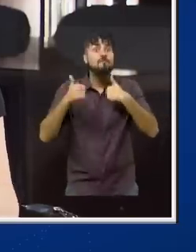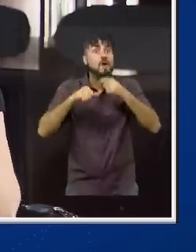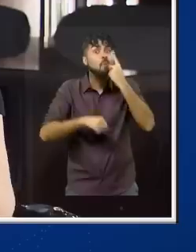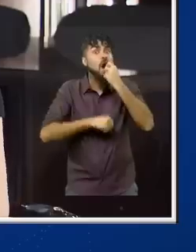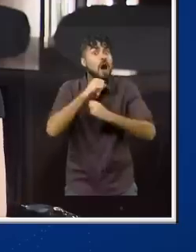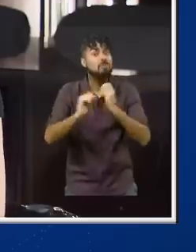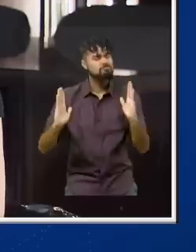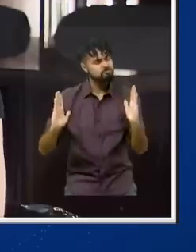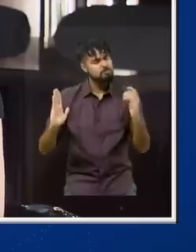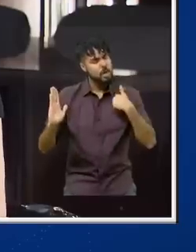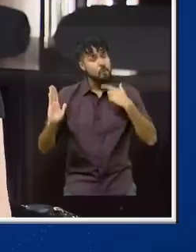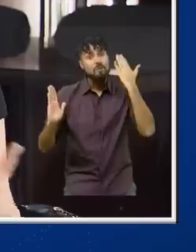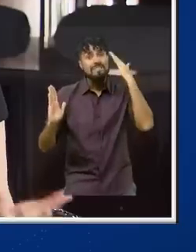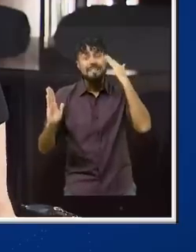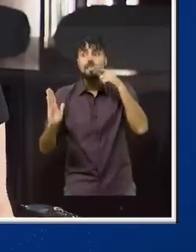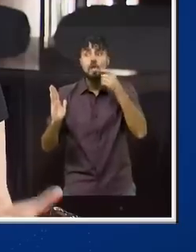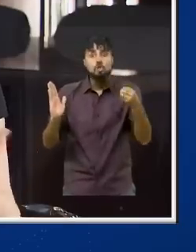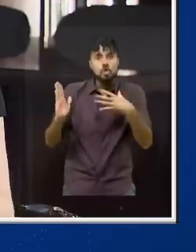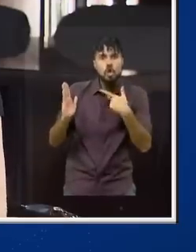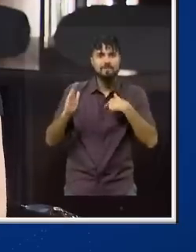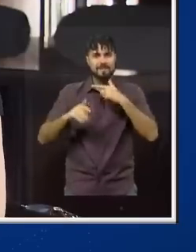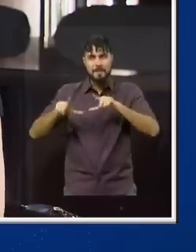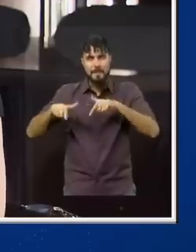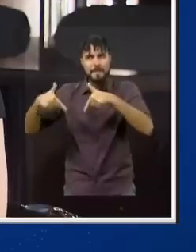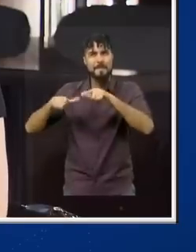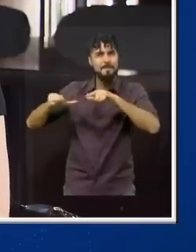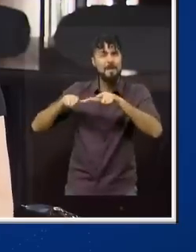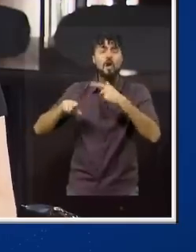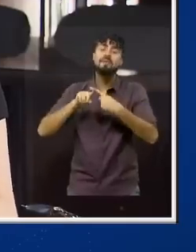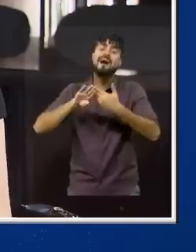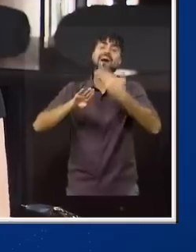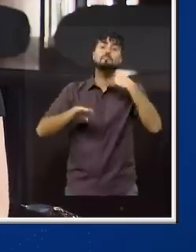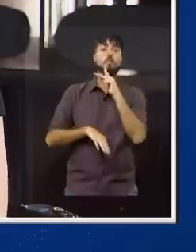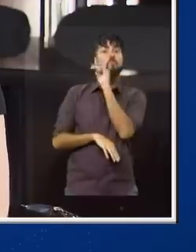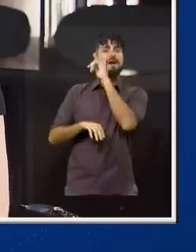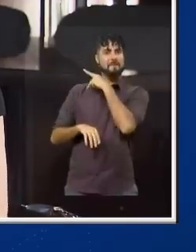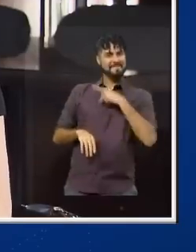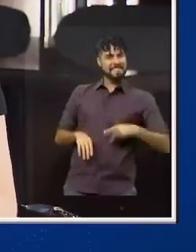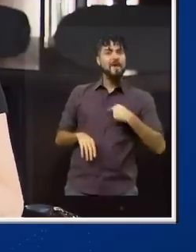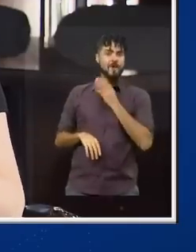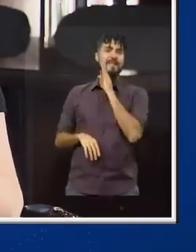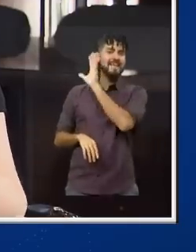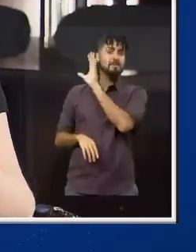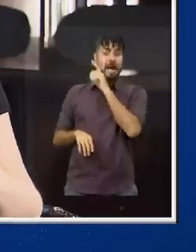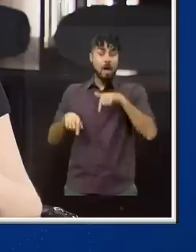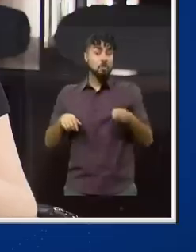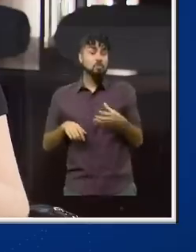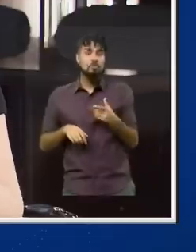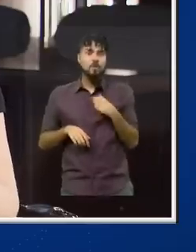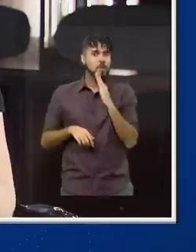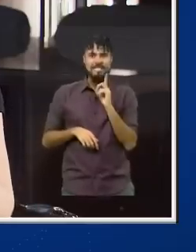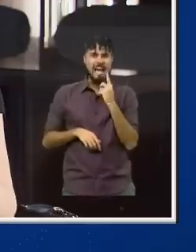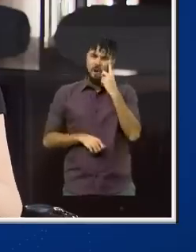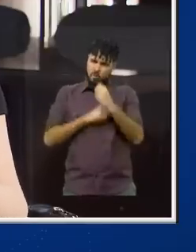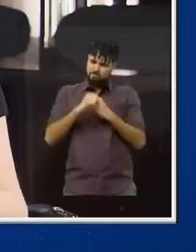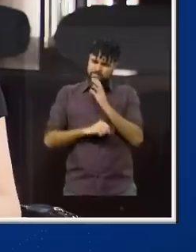tem uma aula culta é de se estranhar é aquela história que se chama ou chamo de de São Jorge né de bordar tá